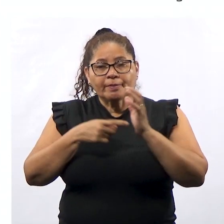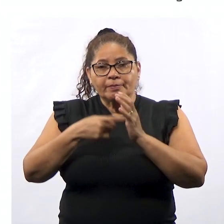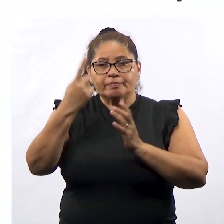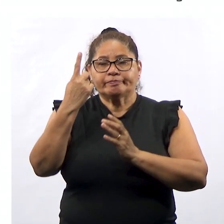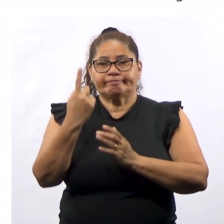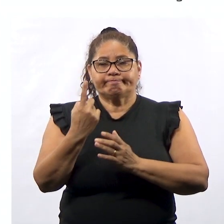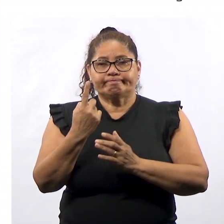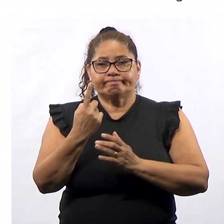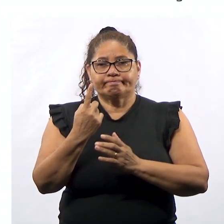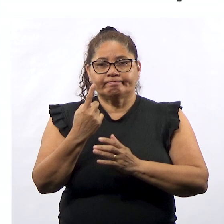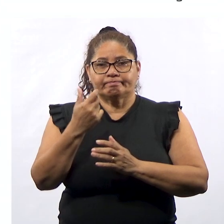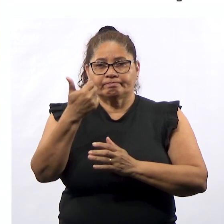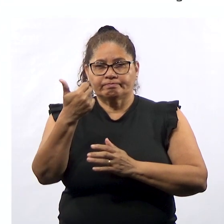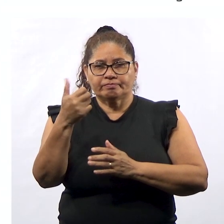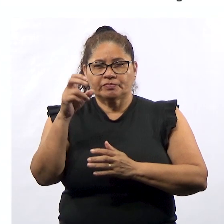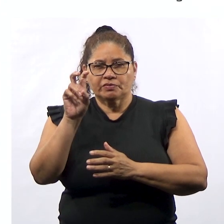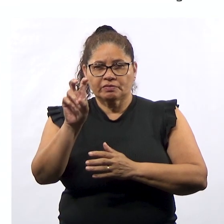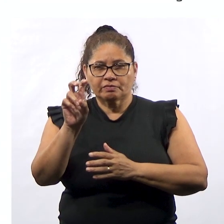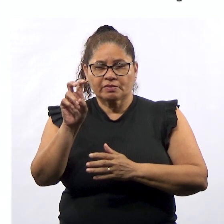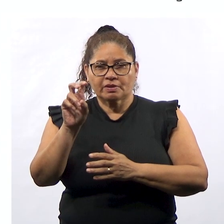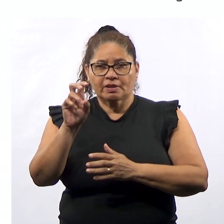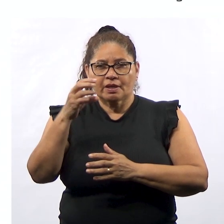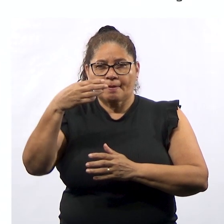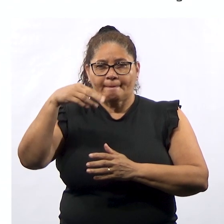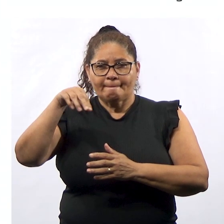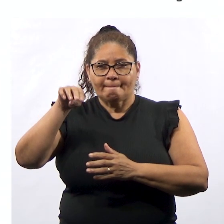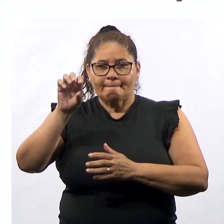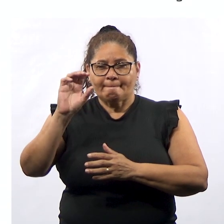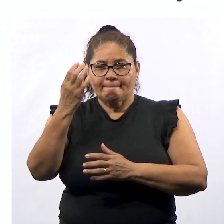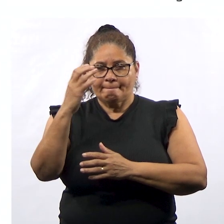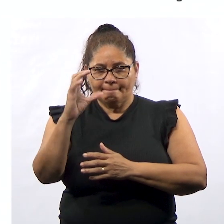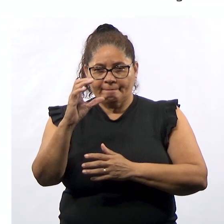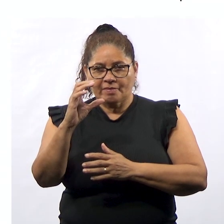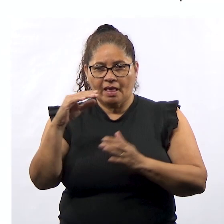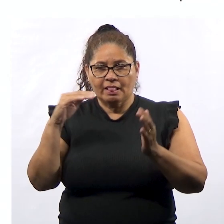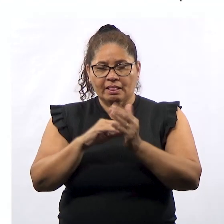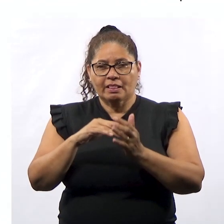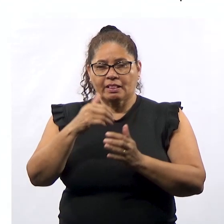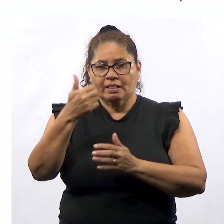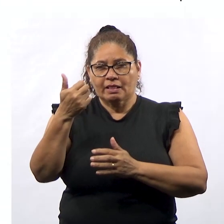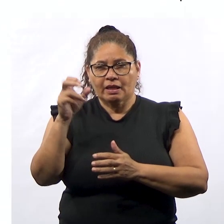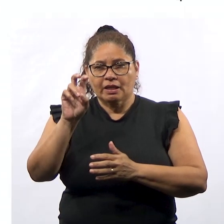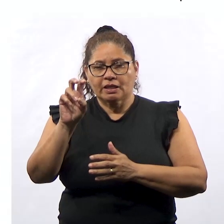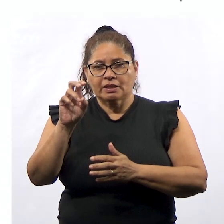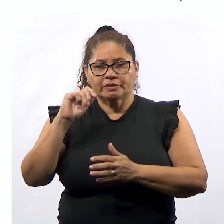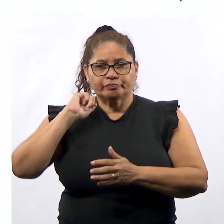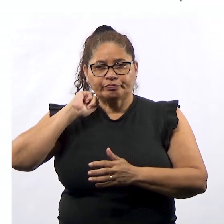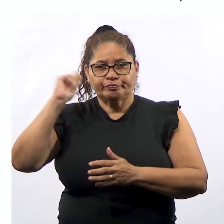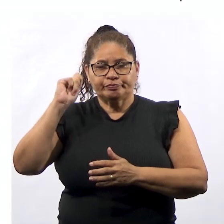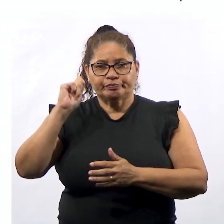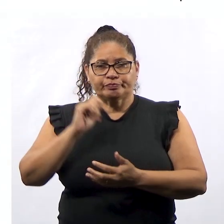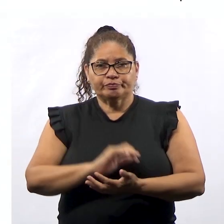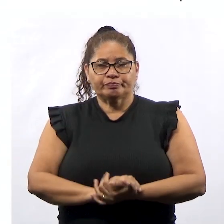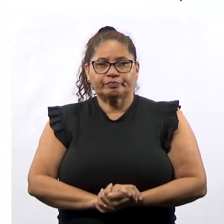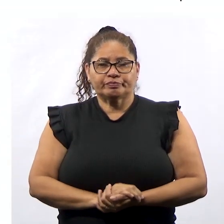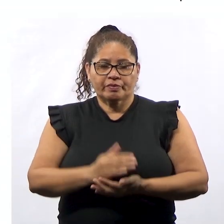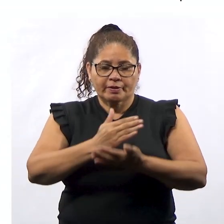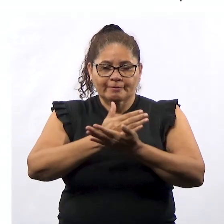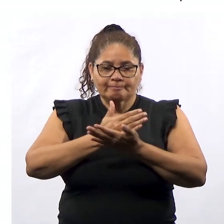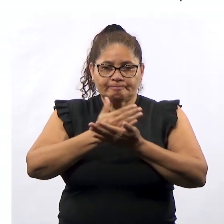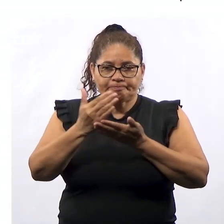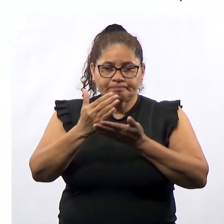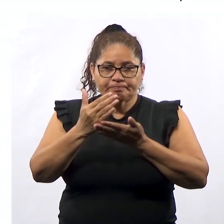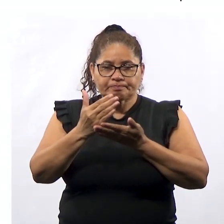unidade, que começa no dia 15 de março e vai até o dia 15 de abril. E primeiro eu quero